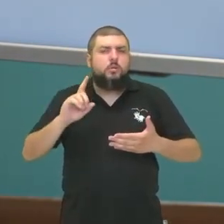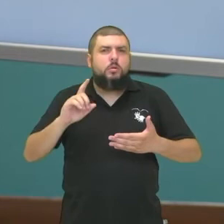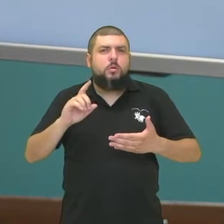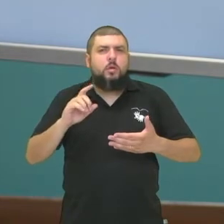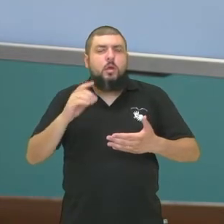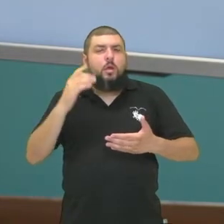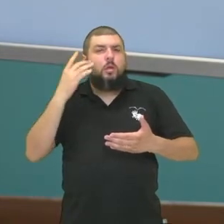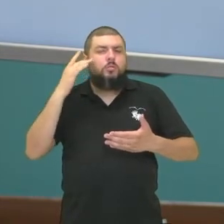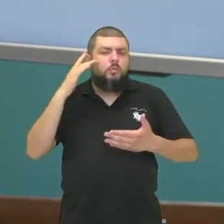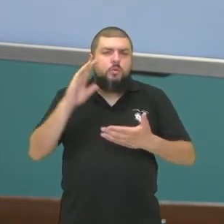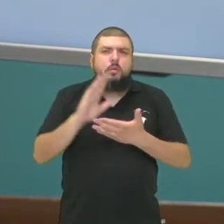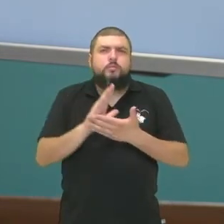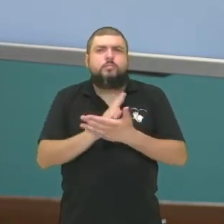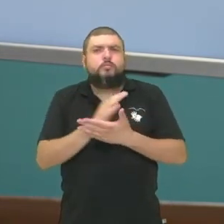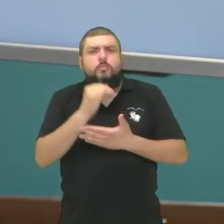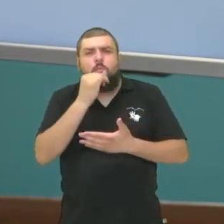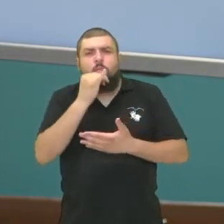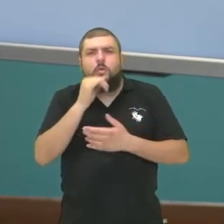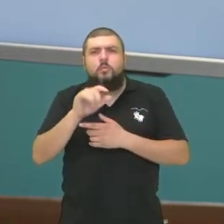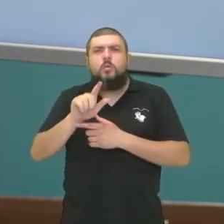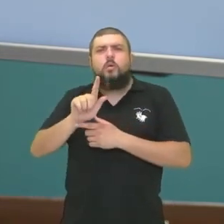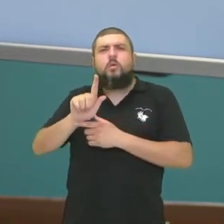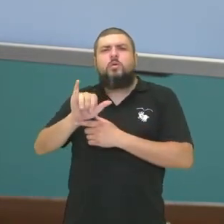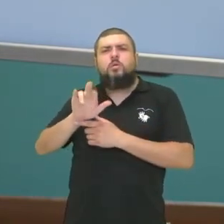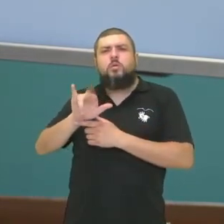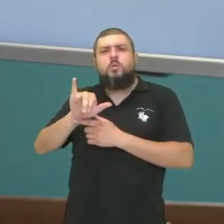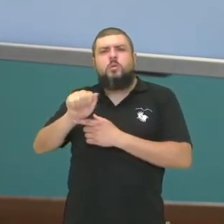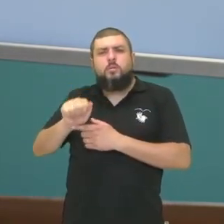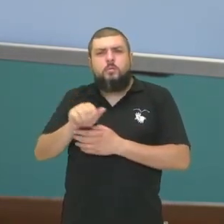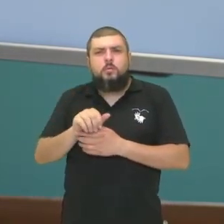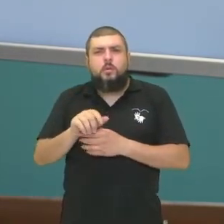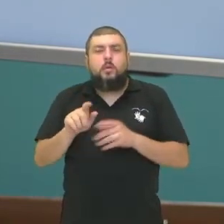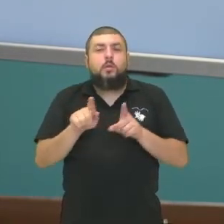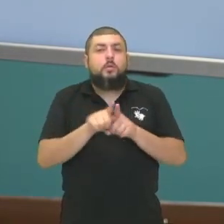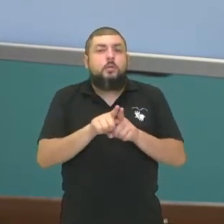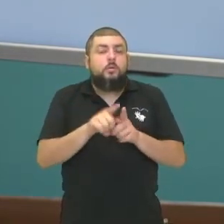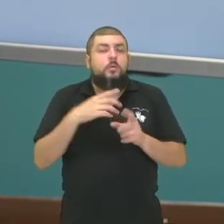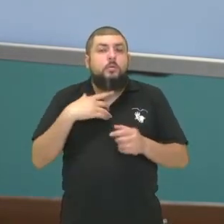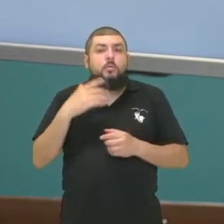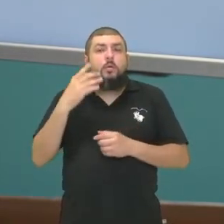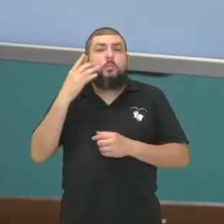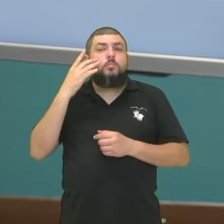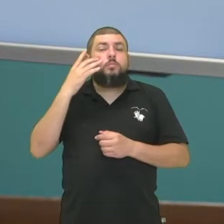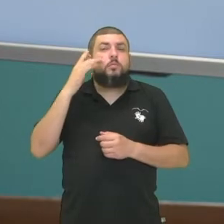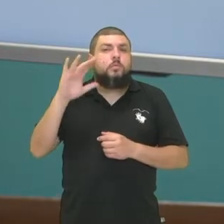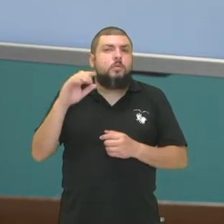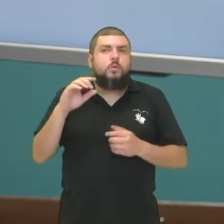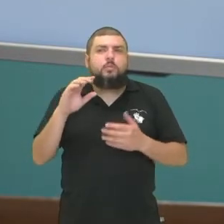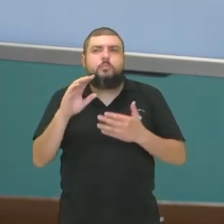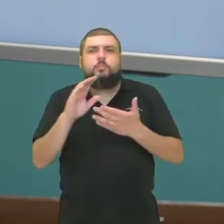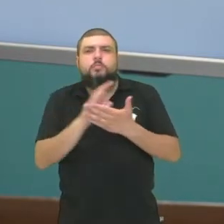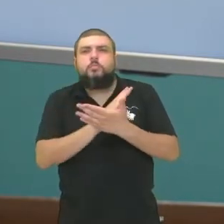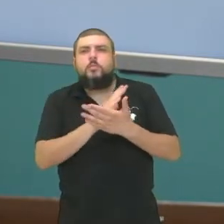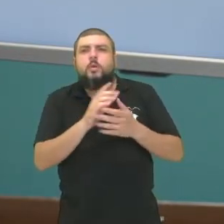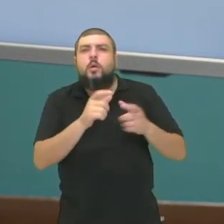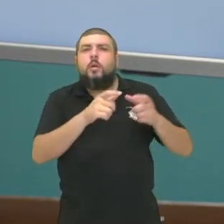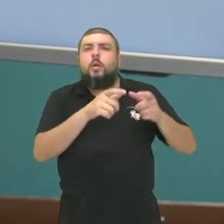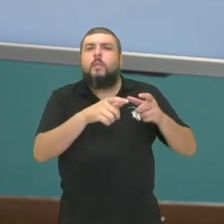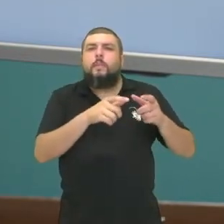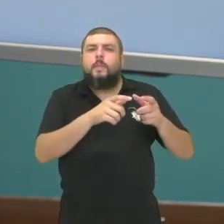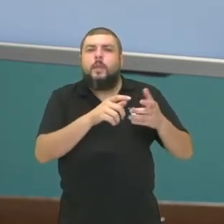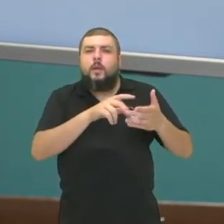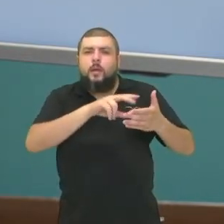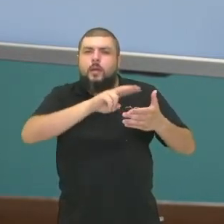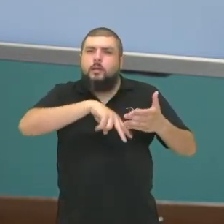gírias, algumas palavras que são usadas só em determinada região. Isso comprometeria o